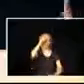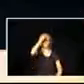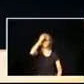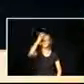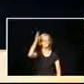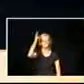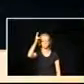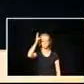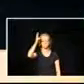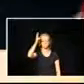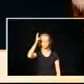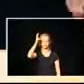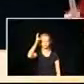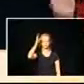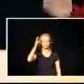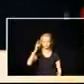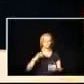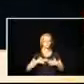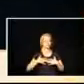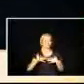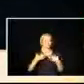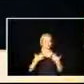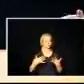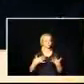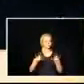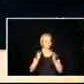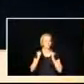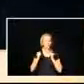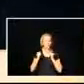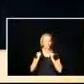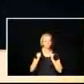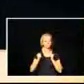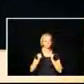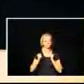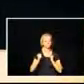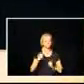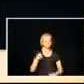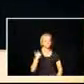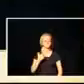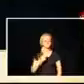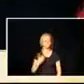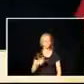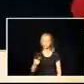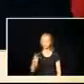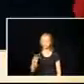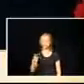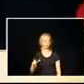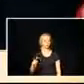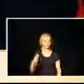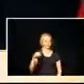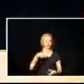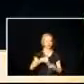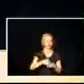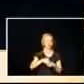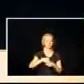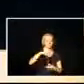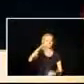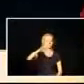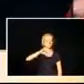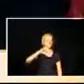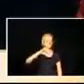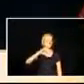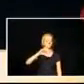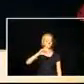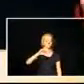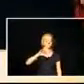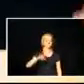grande conquista não termos aprovado a criação de cargos no município, porque nós temos uma plena consciência de